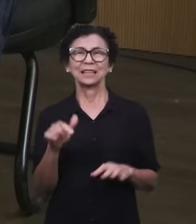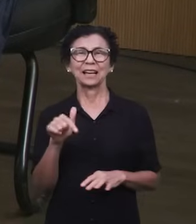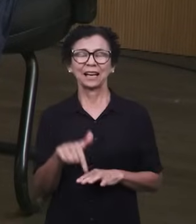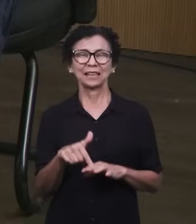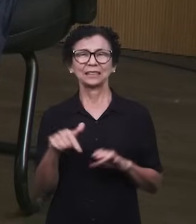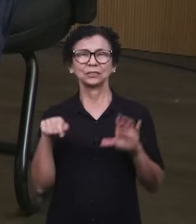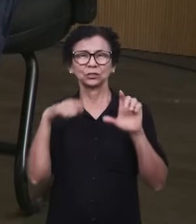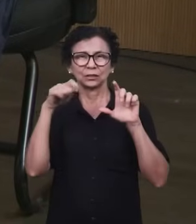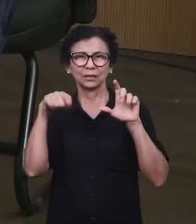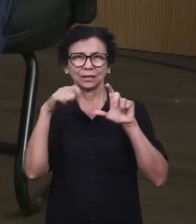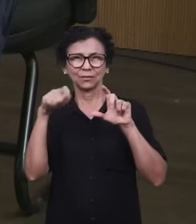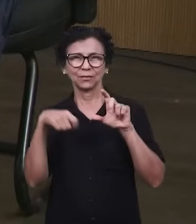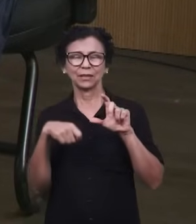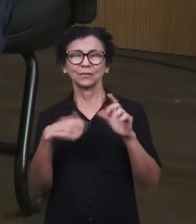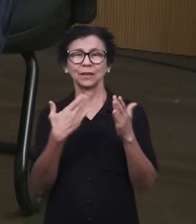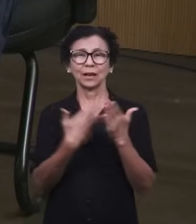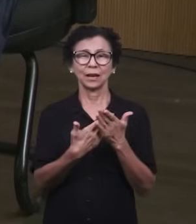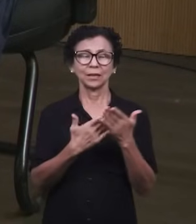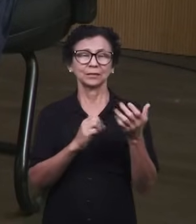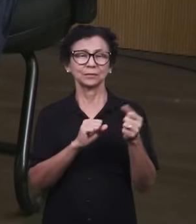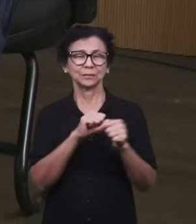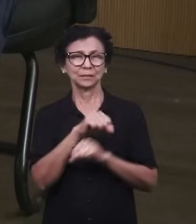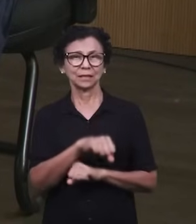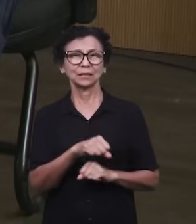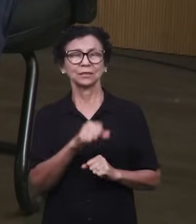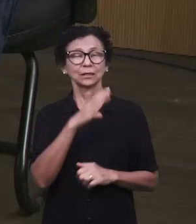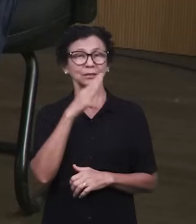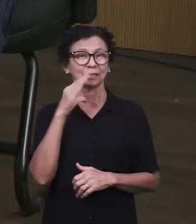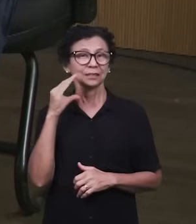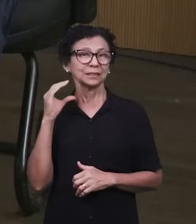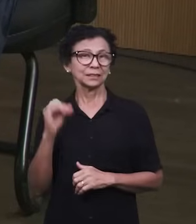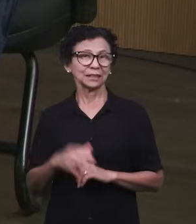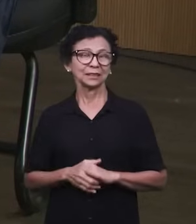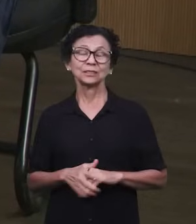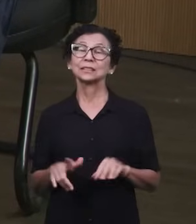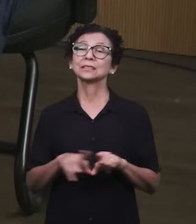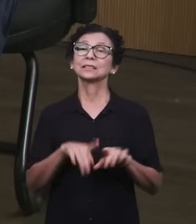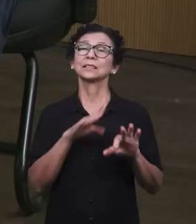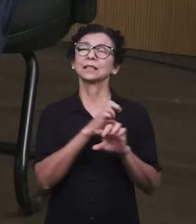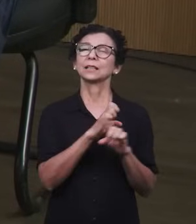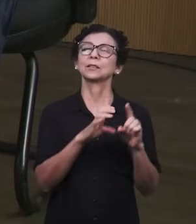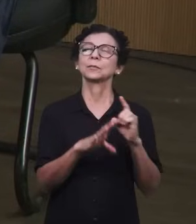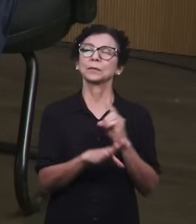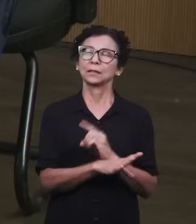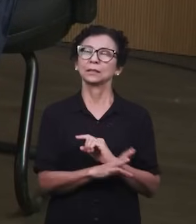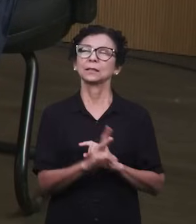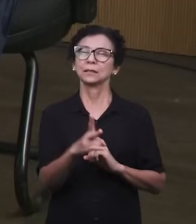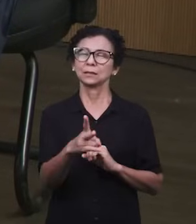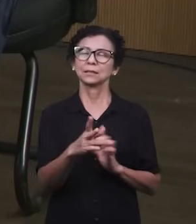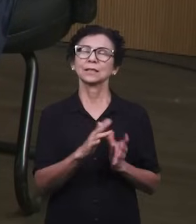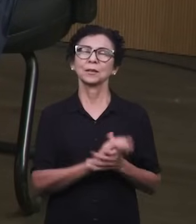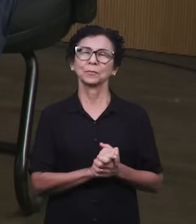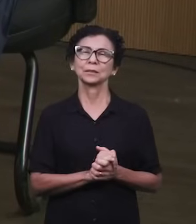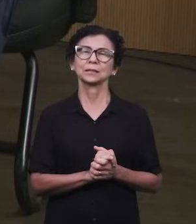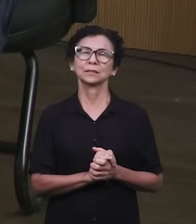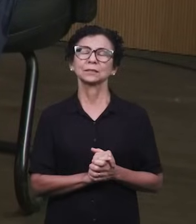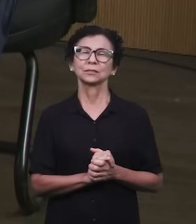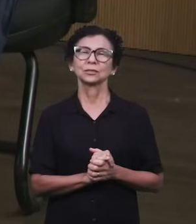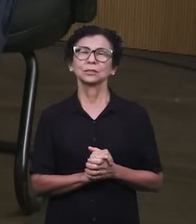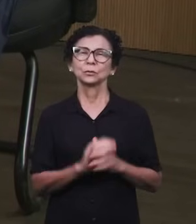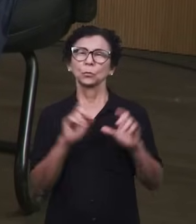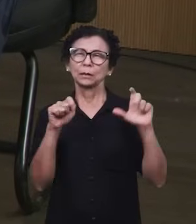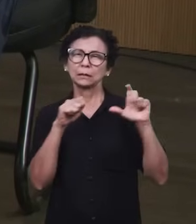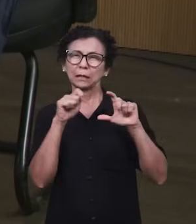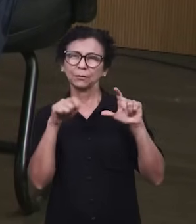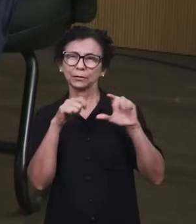gravamos as aulas de adolescentes, né? As aulas, seminários, e ainda na Escola Bíblica, eventualmente, a gente ainda grava.